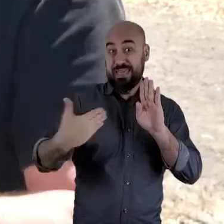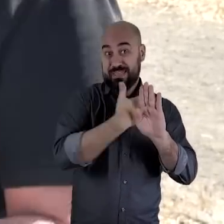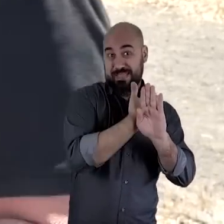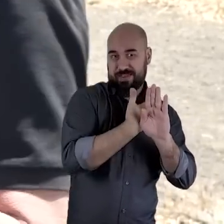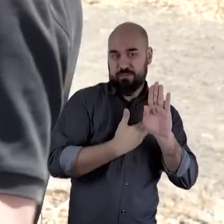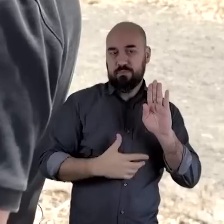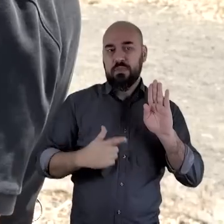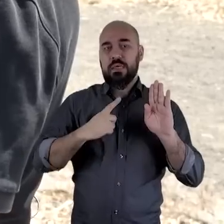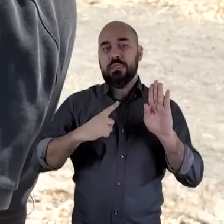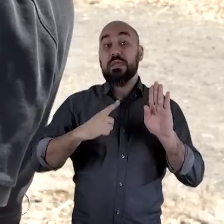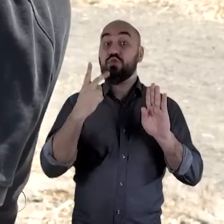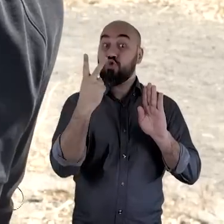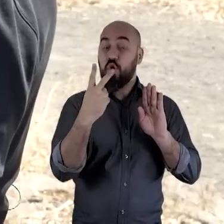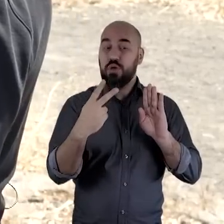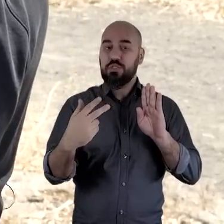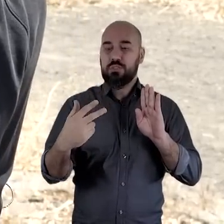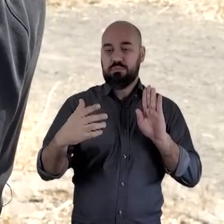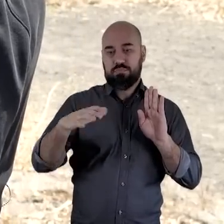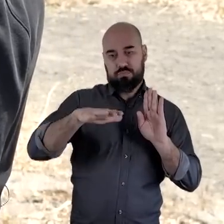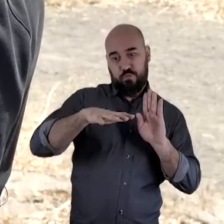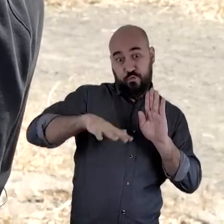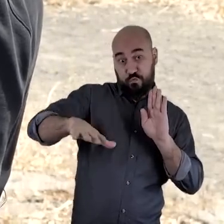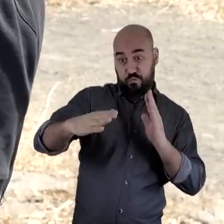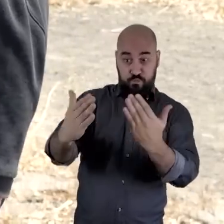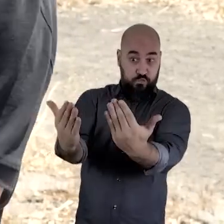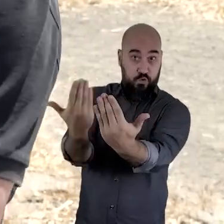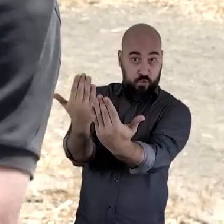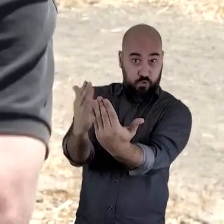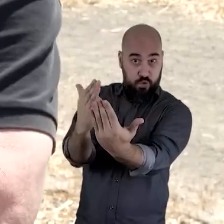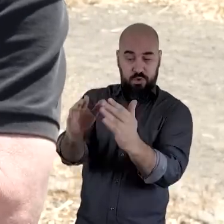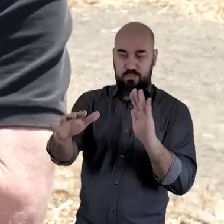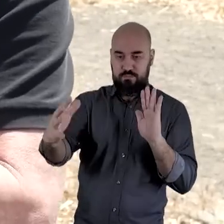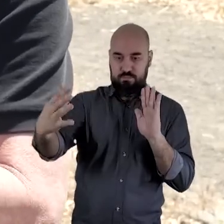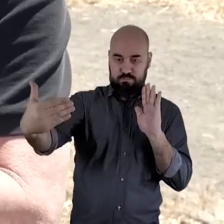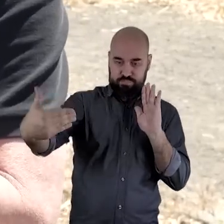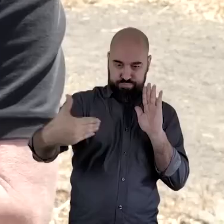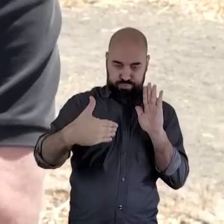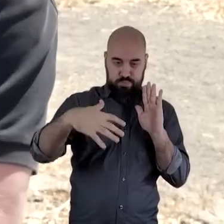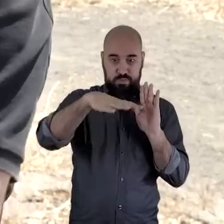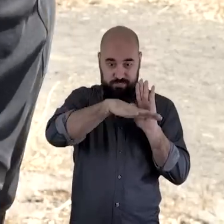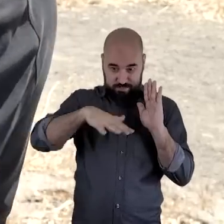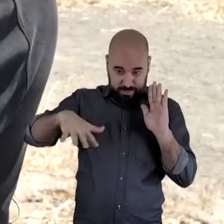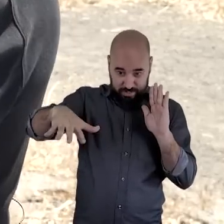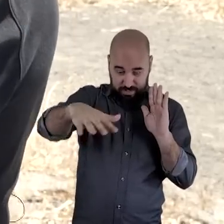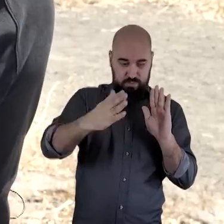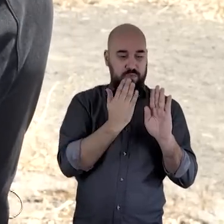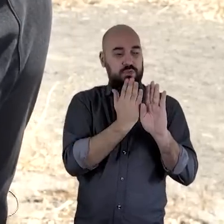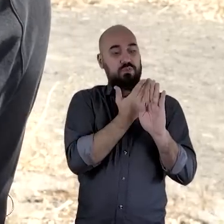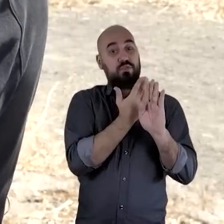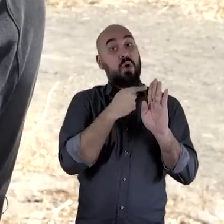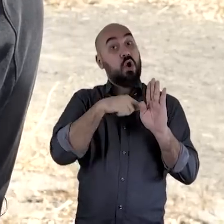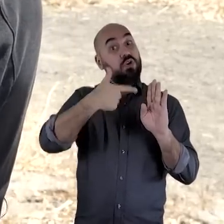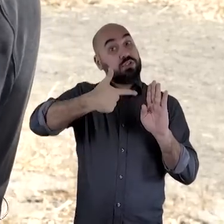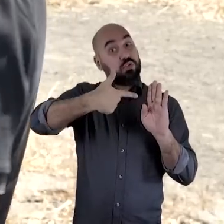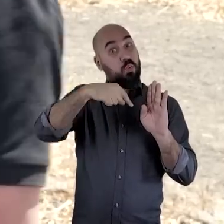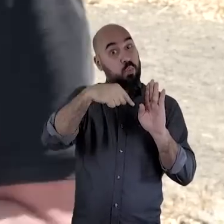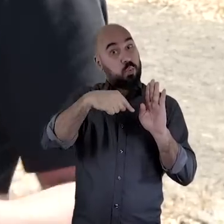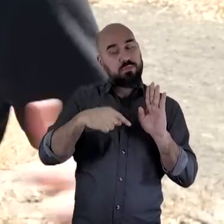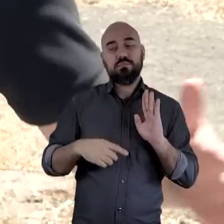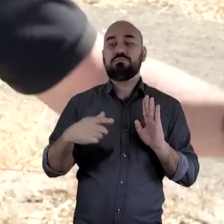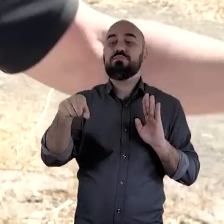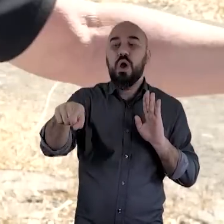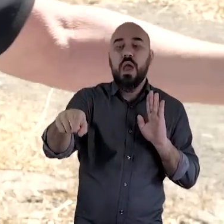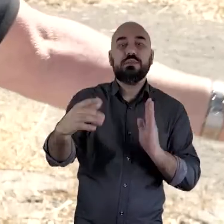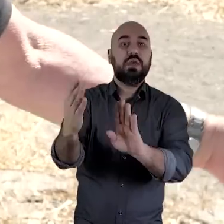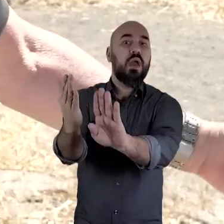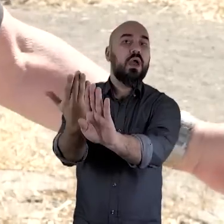Existem 2 portais, na verdade. Esse é o interior e tem um exterior, que fica lá. Então, as pessoas que vinham à cidade passavam